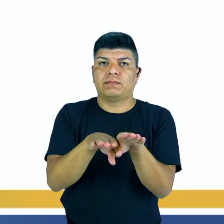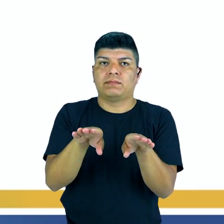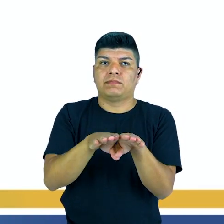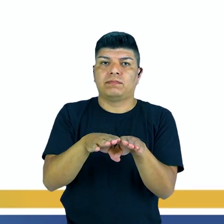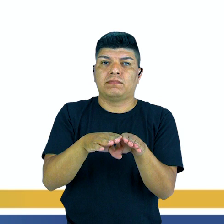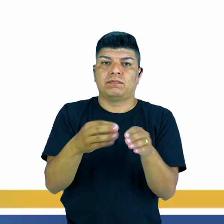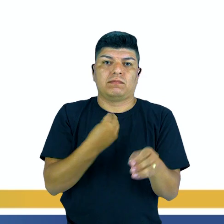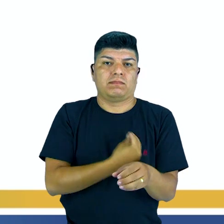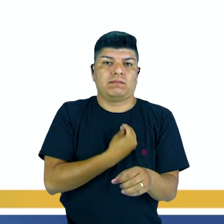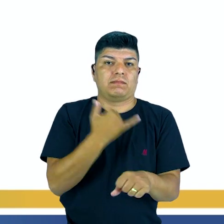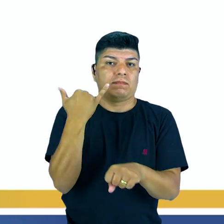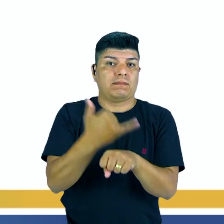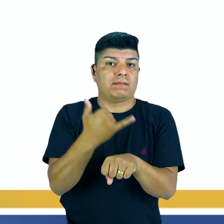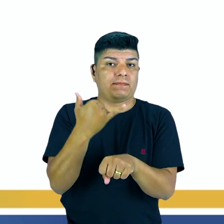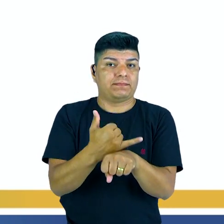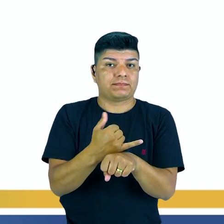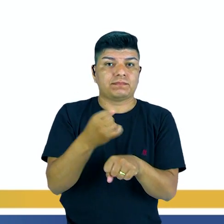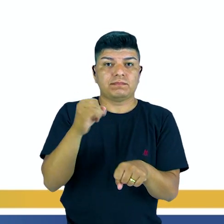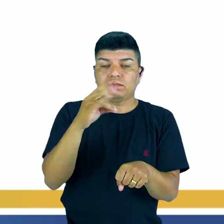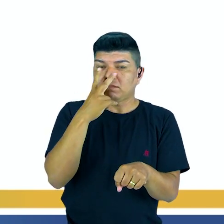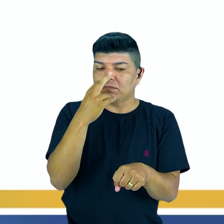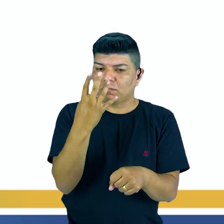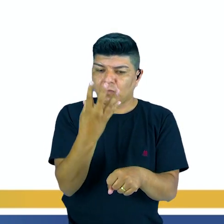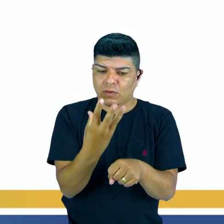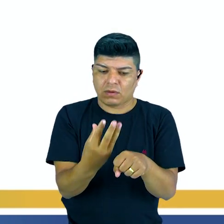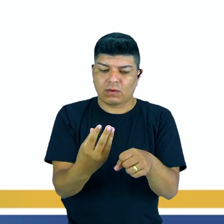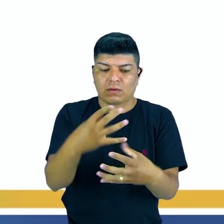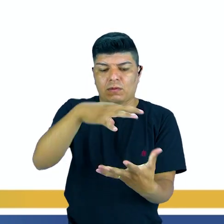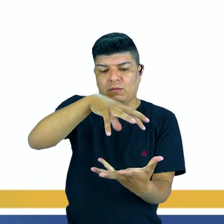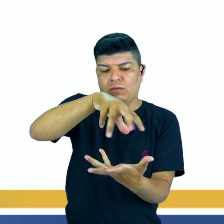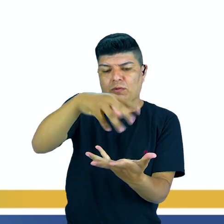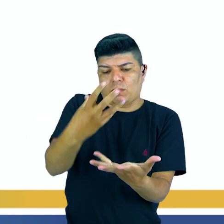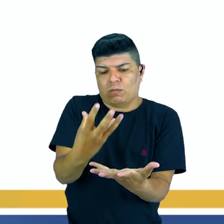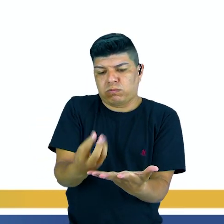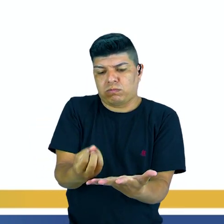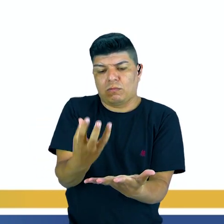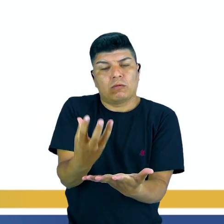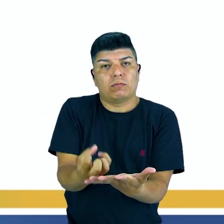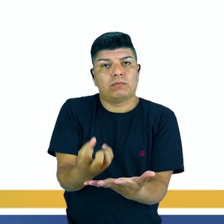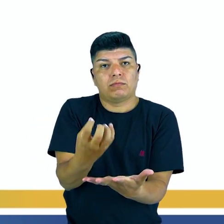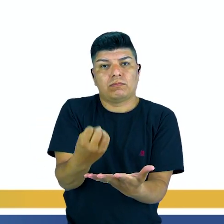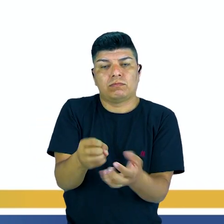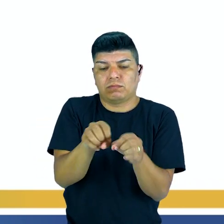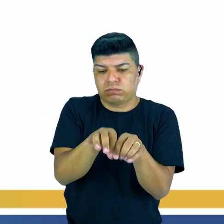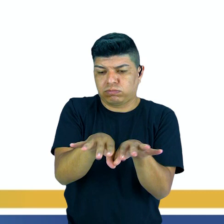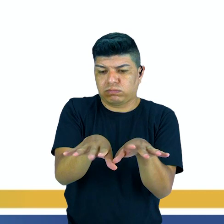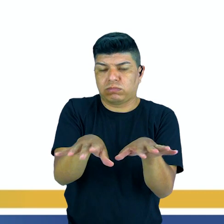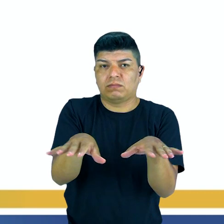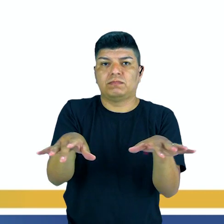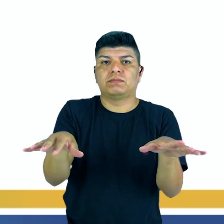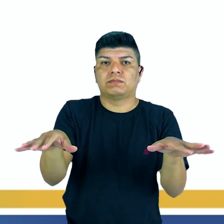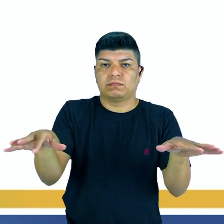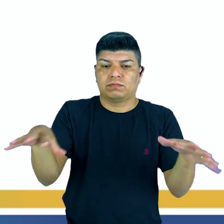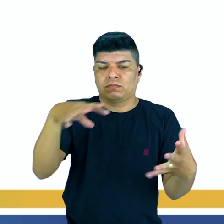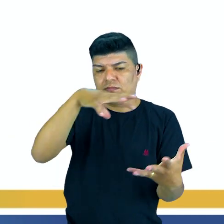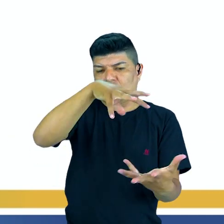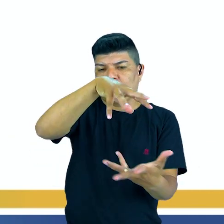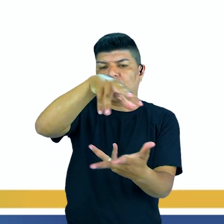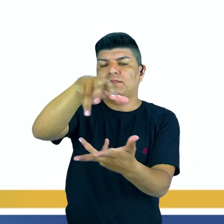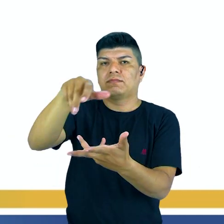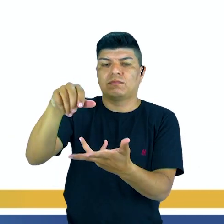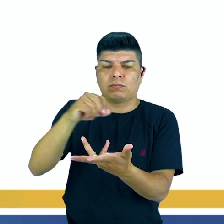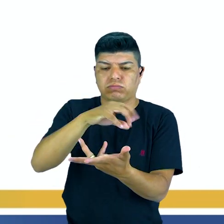ferro. Então, esse magnetismo provocado pelo núcleo da Terra, que se espalha por todo o planeta,